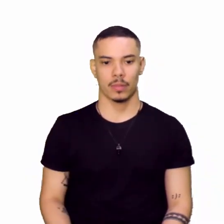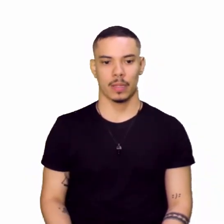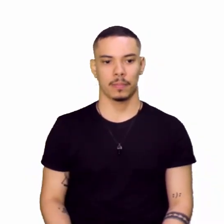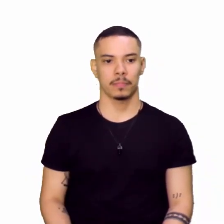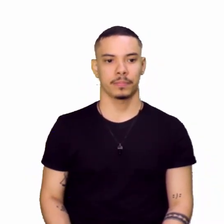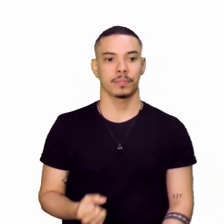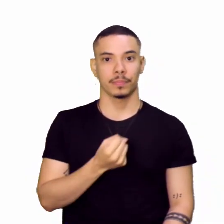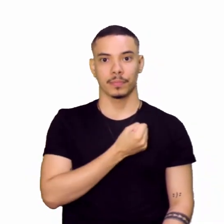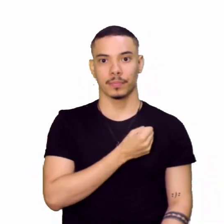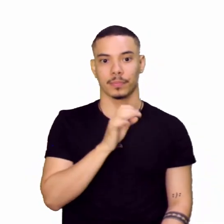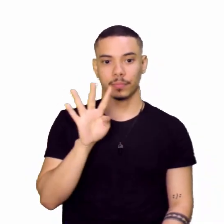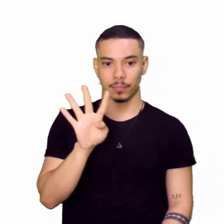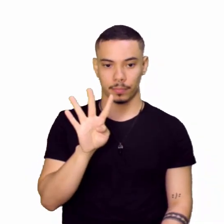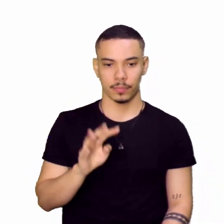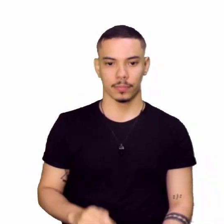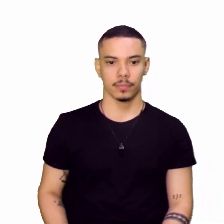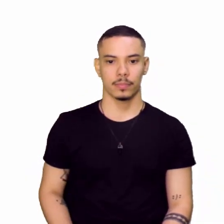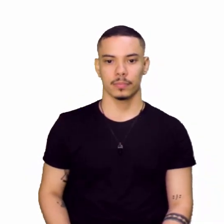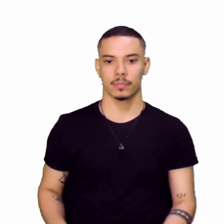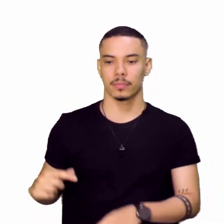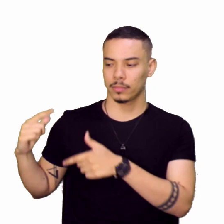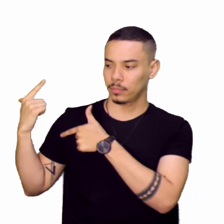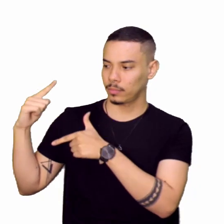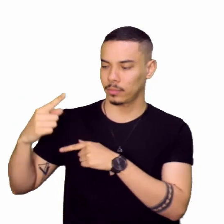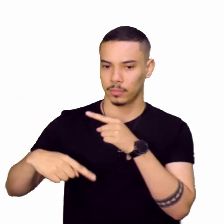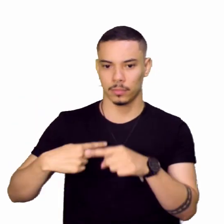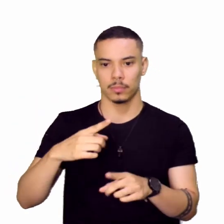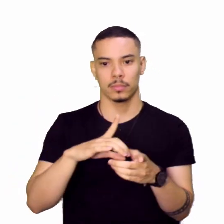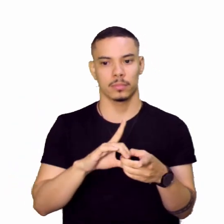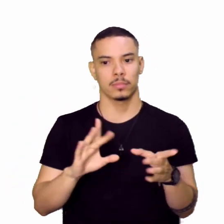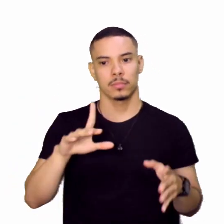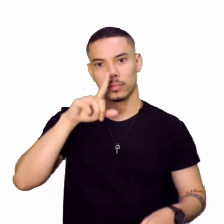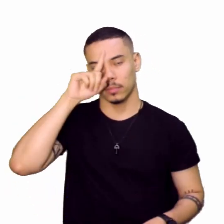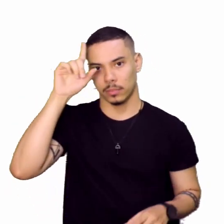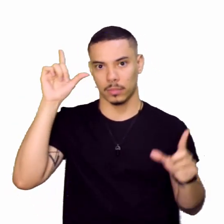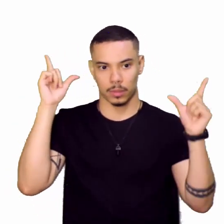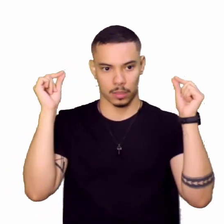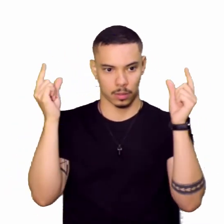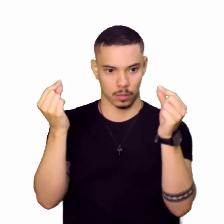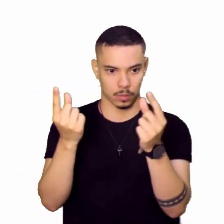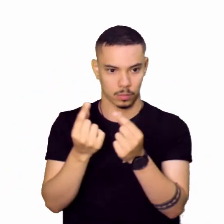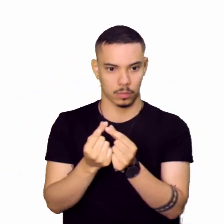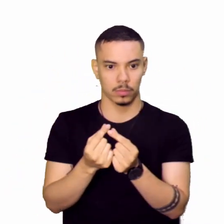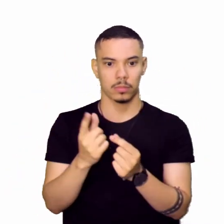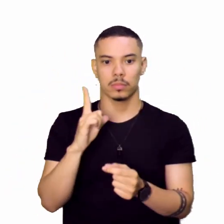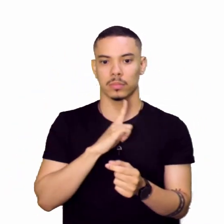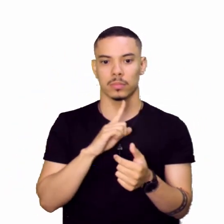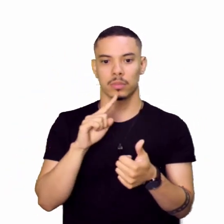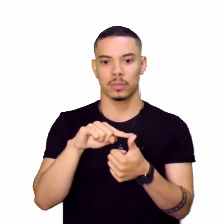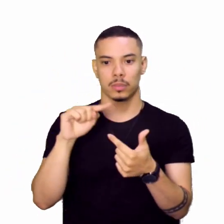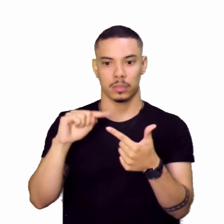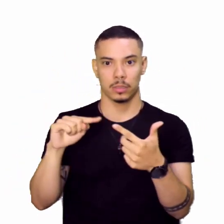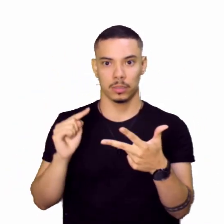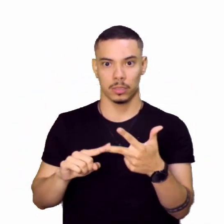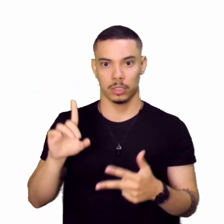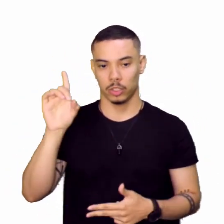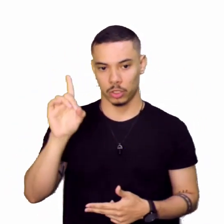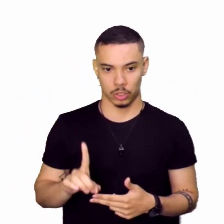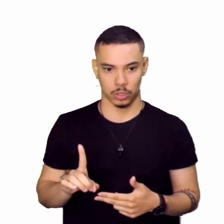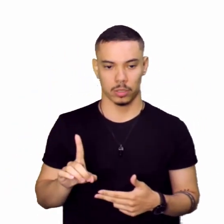questão 4 na tradição democrática criada pelos gregos foi instituído três direitos